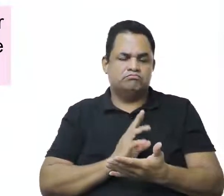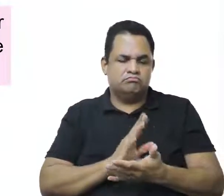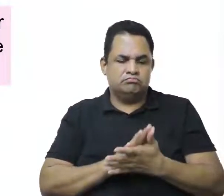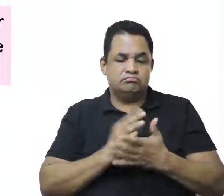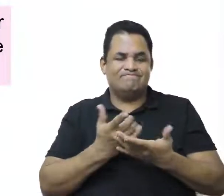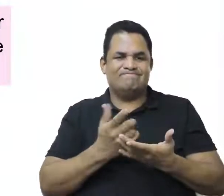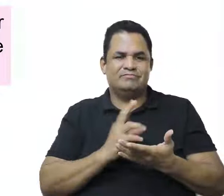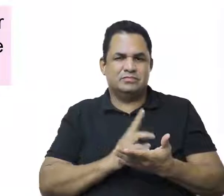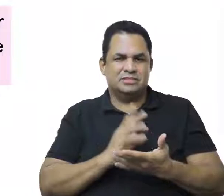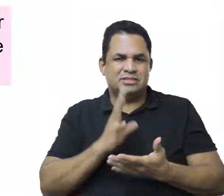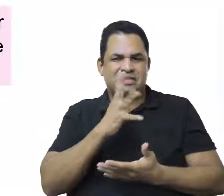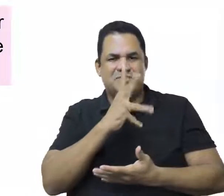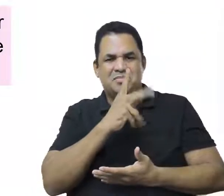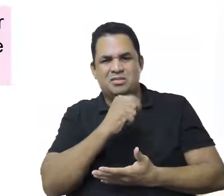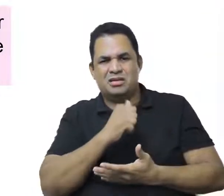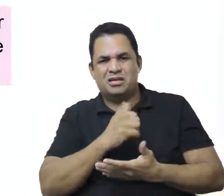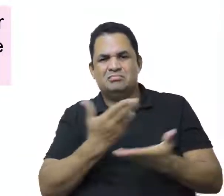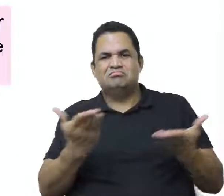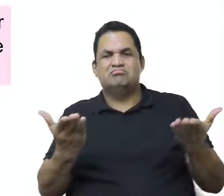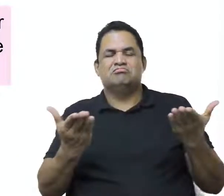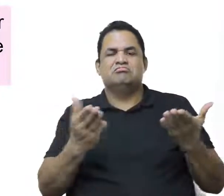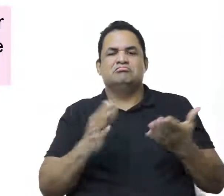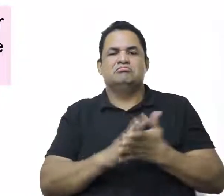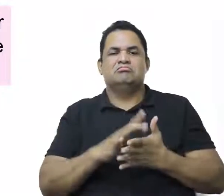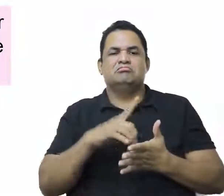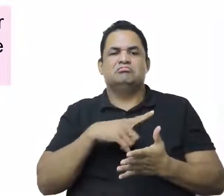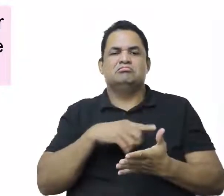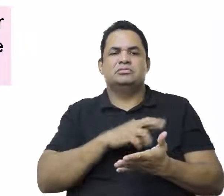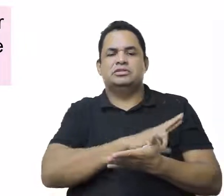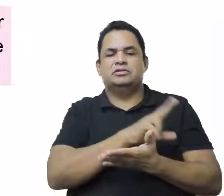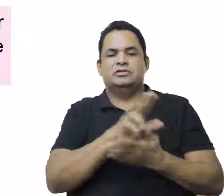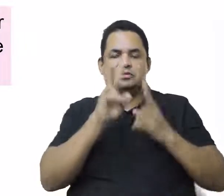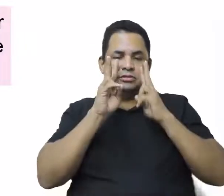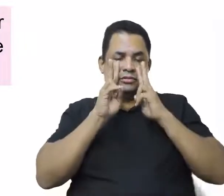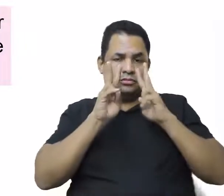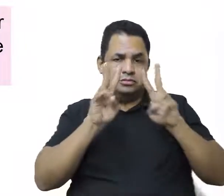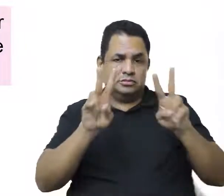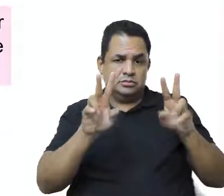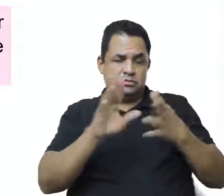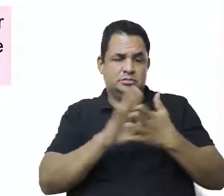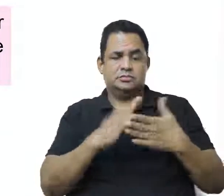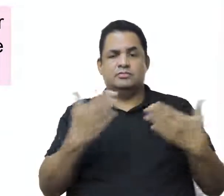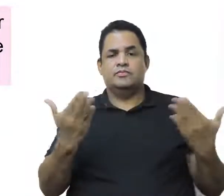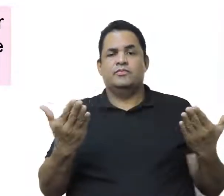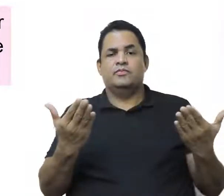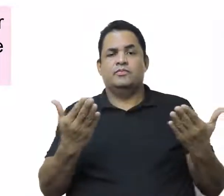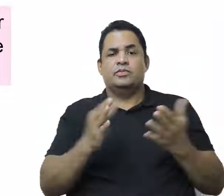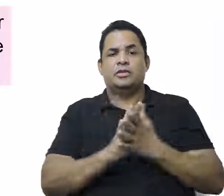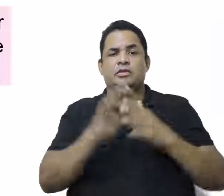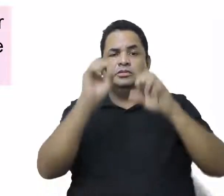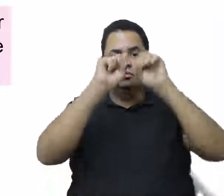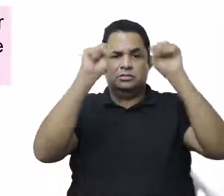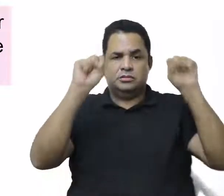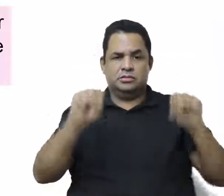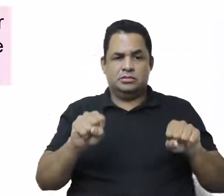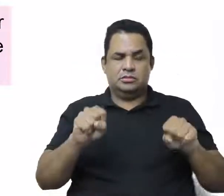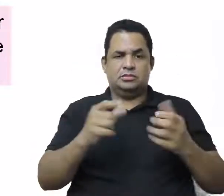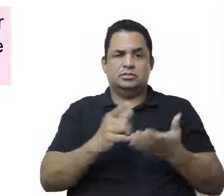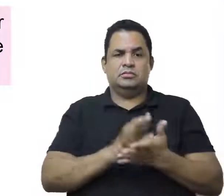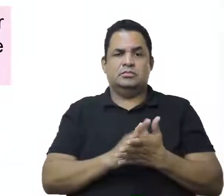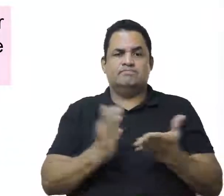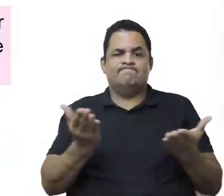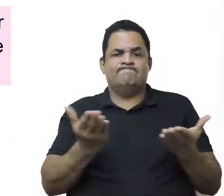extenso, grandioso, né? Tem várias visões sobre esse sistema,